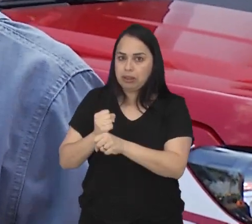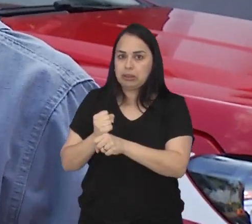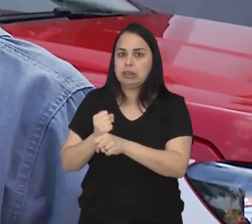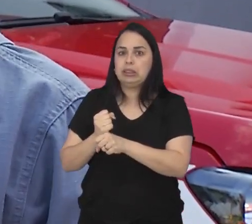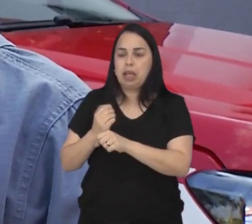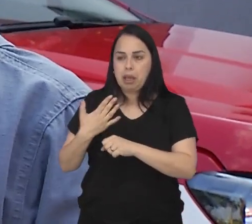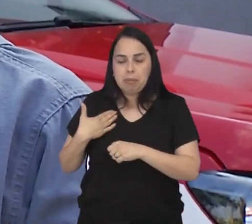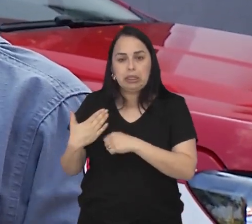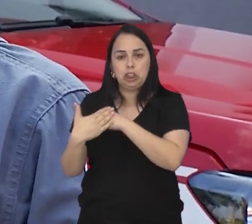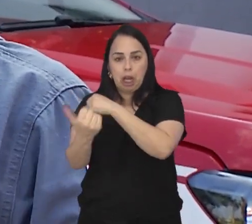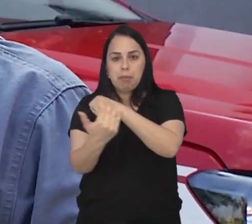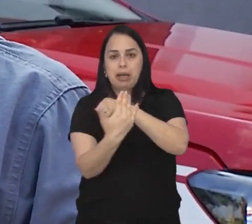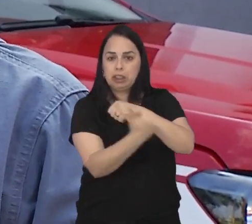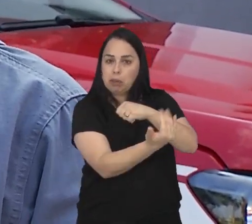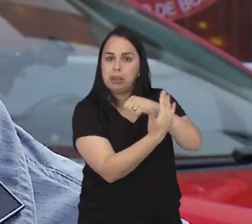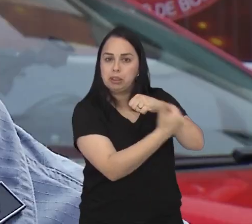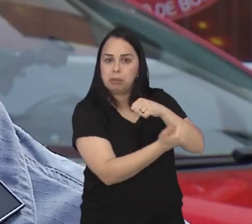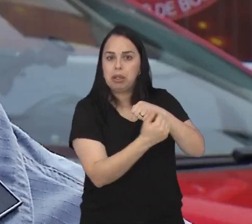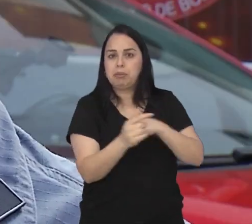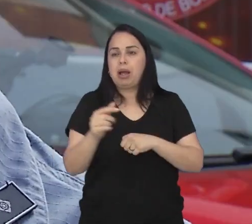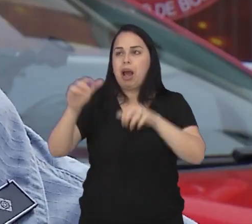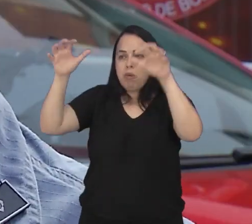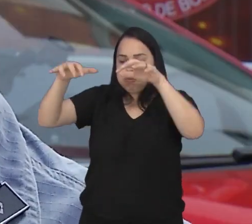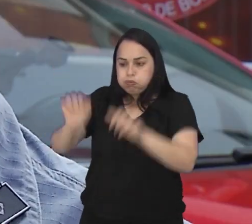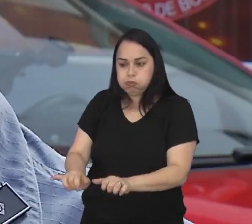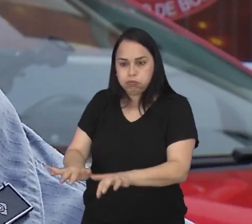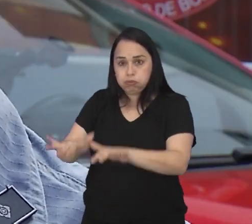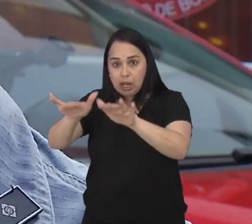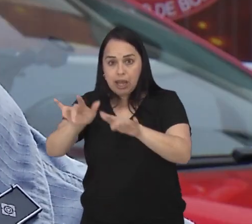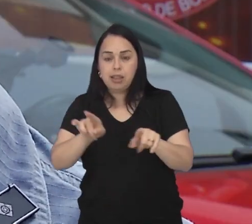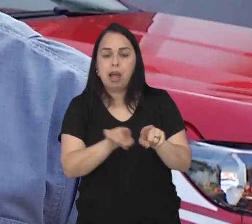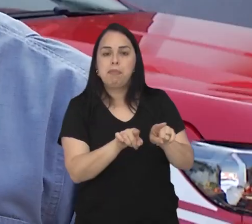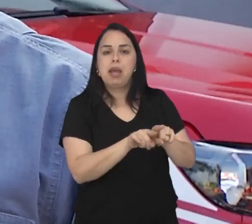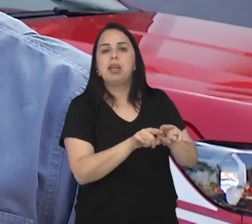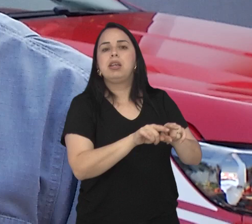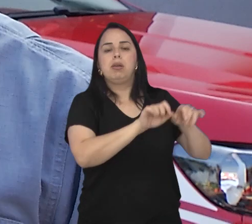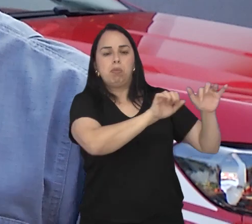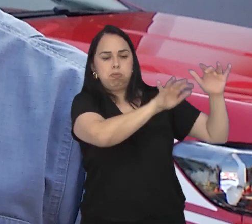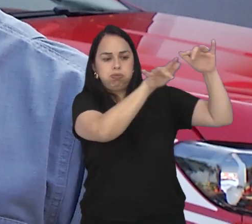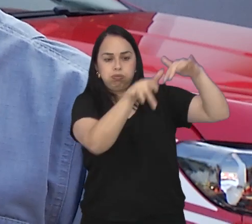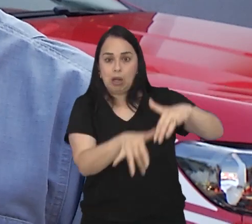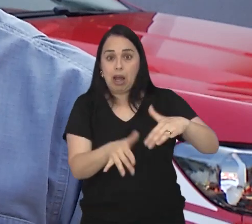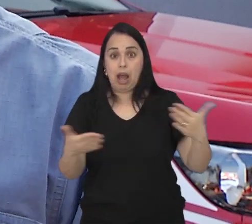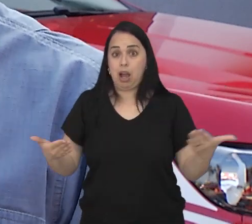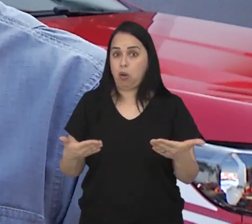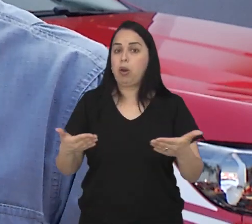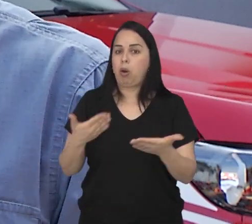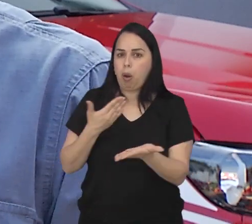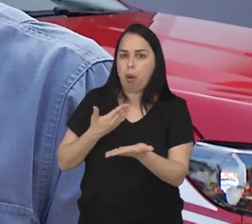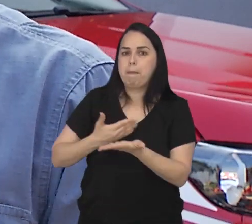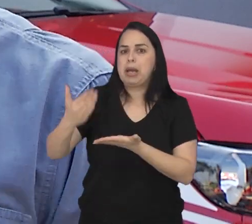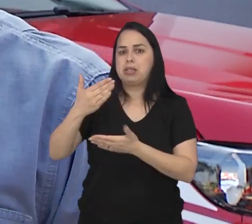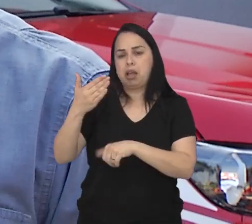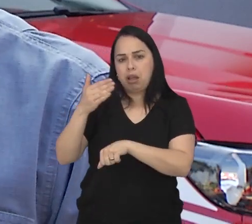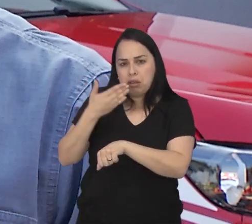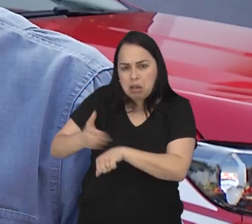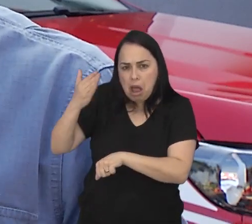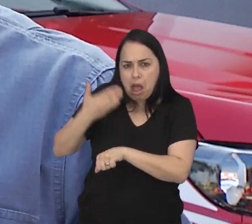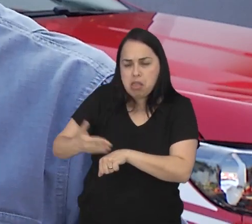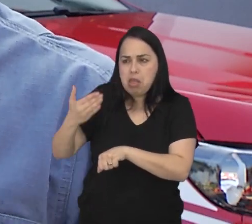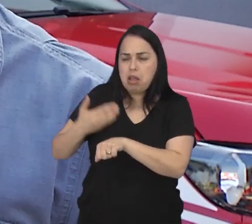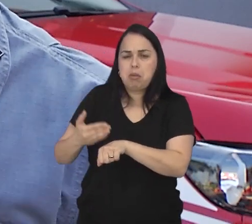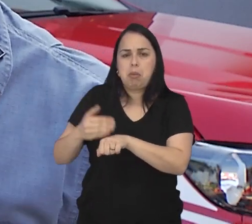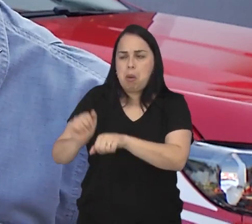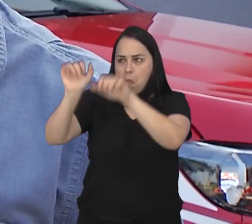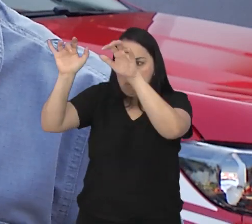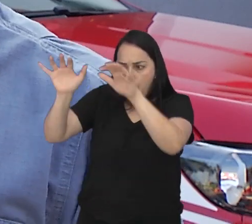atender ocorrências de alagamentos e deslizamentos de terras. A gente começa a fazer já prática de treinamentos voltado